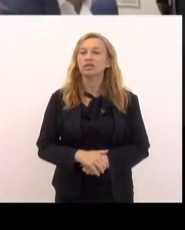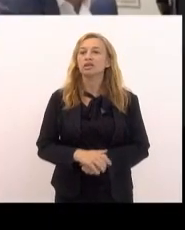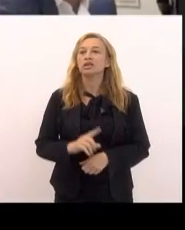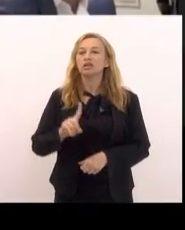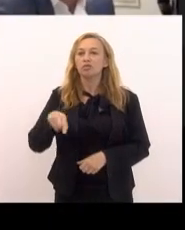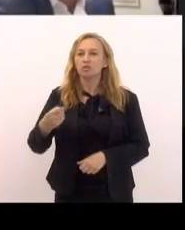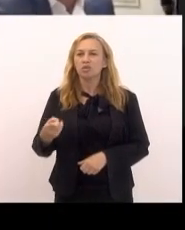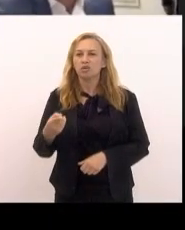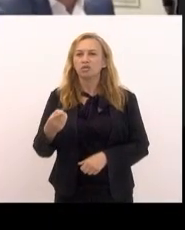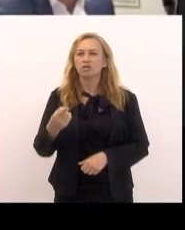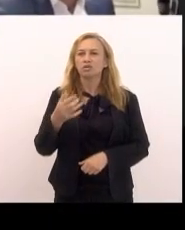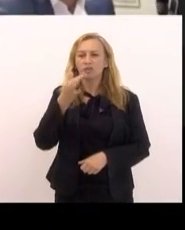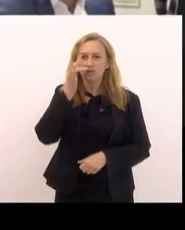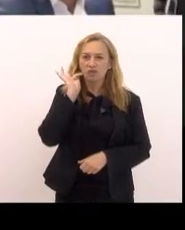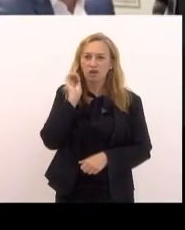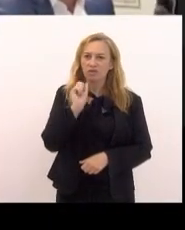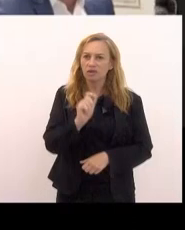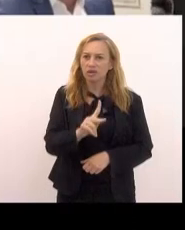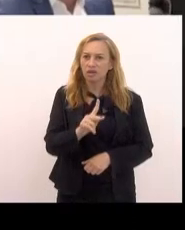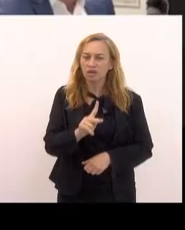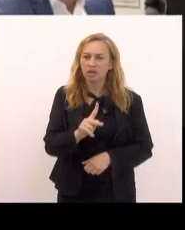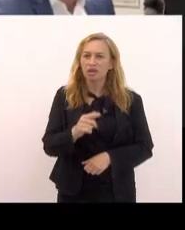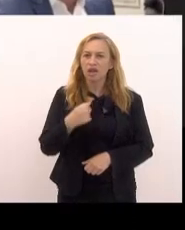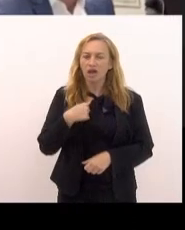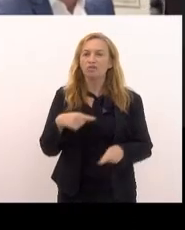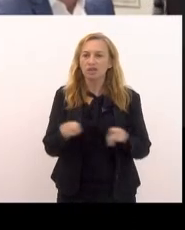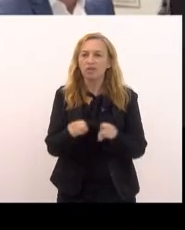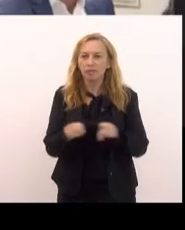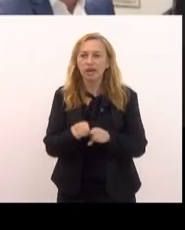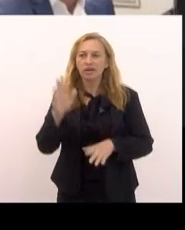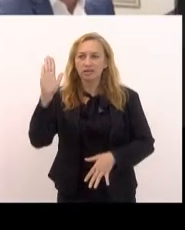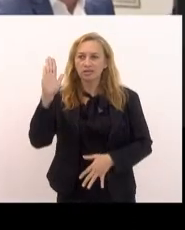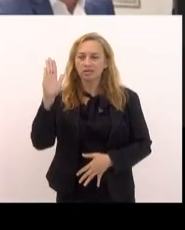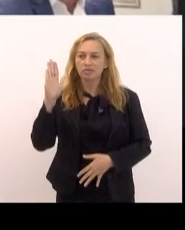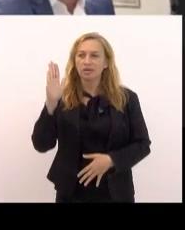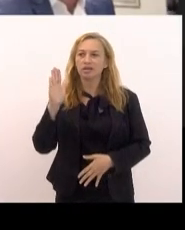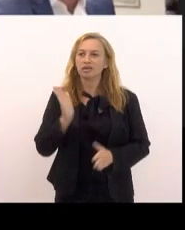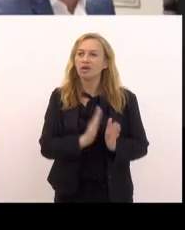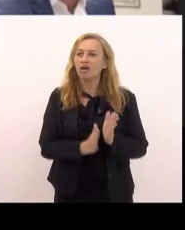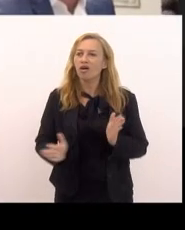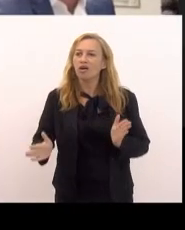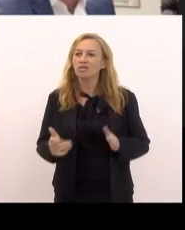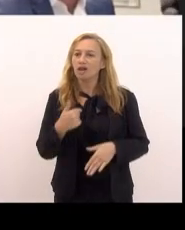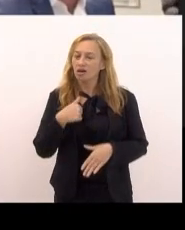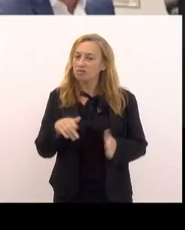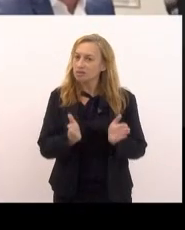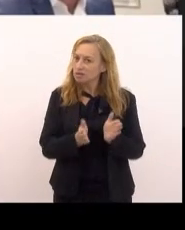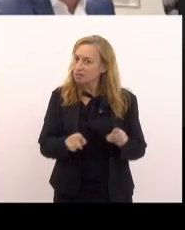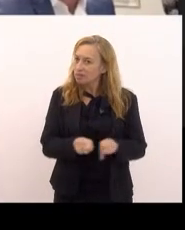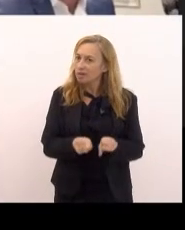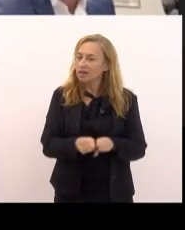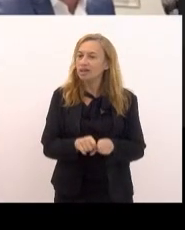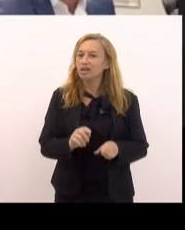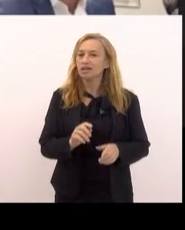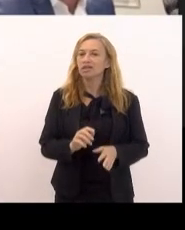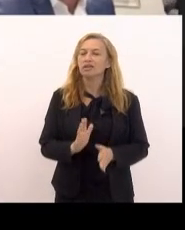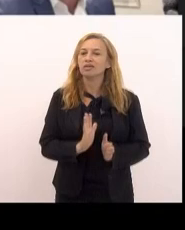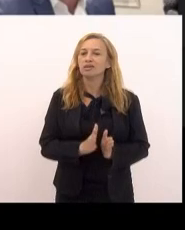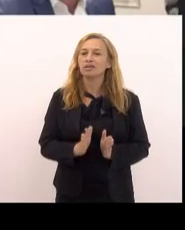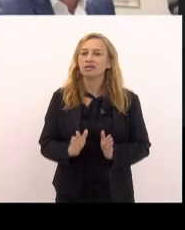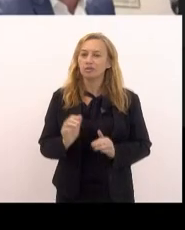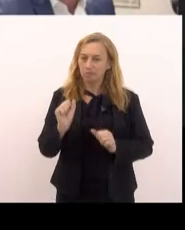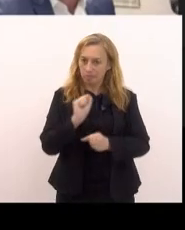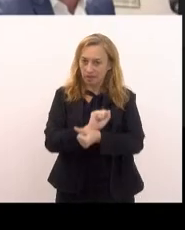Flávio, tá? Deputada Marta. Estou inscrito, André. Questão de honra. Estou inscrito. Então, um instante só,